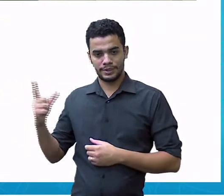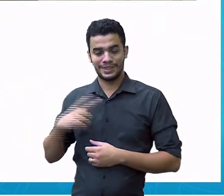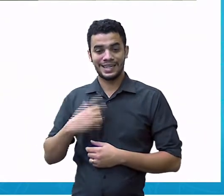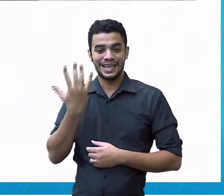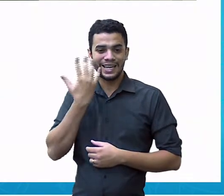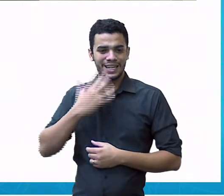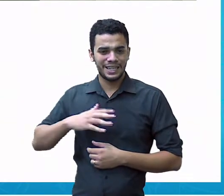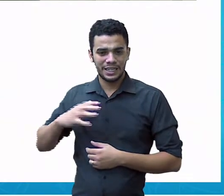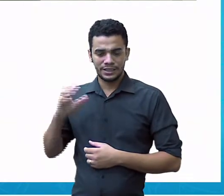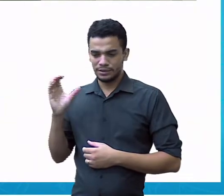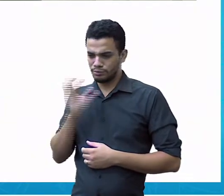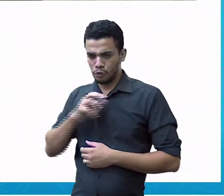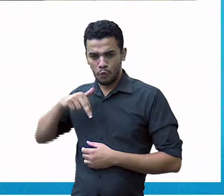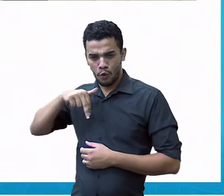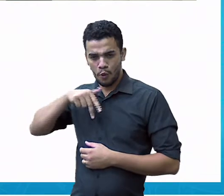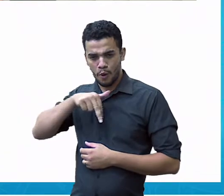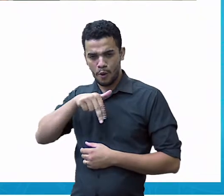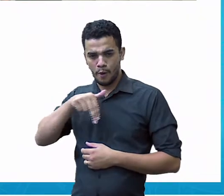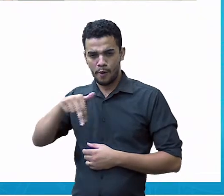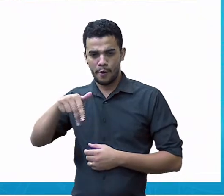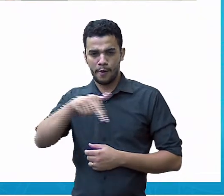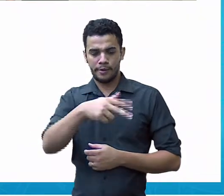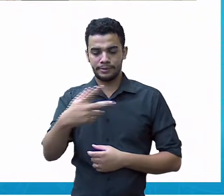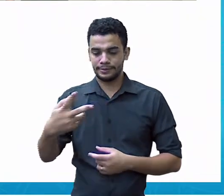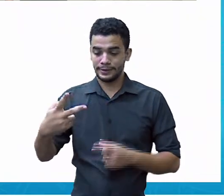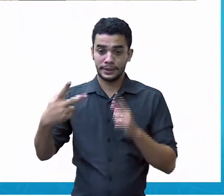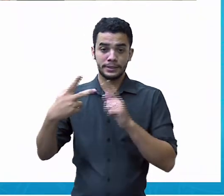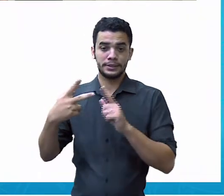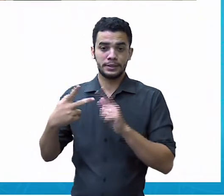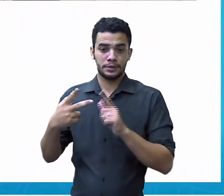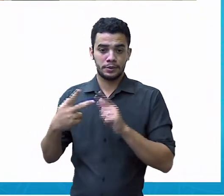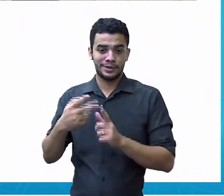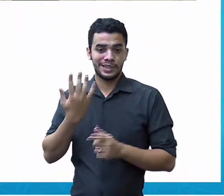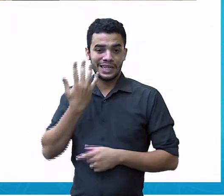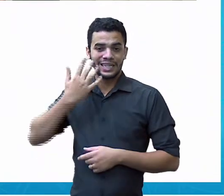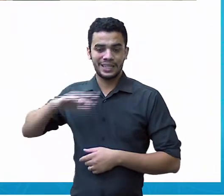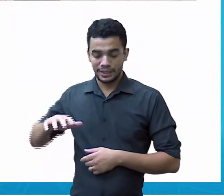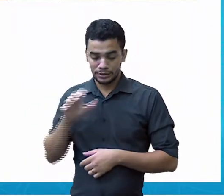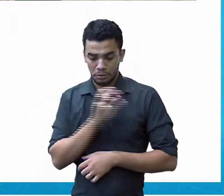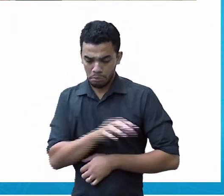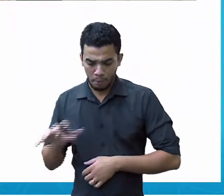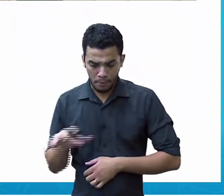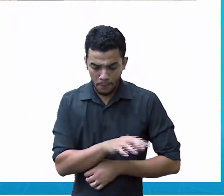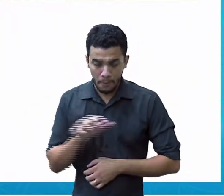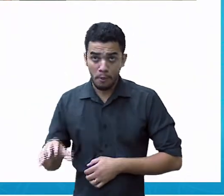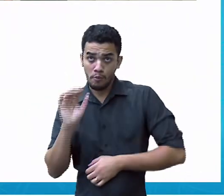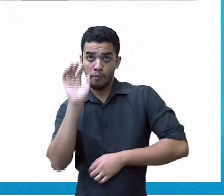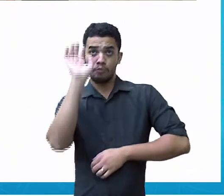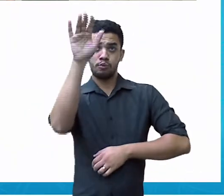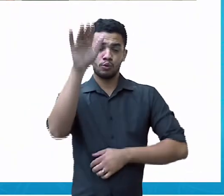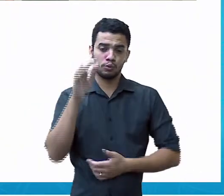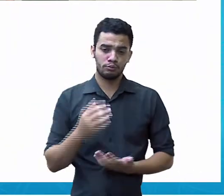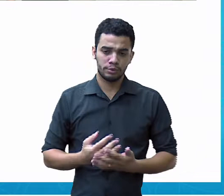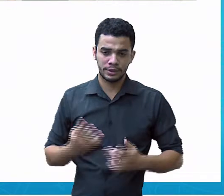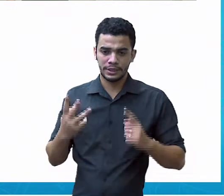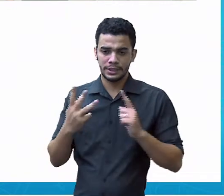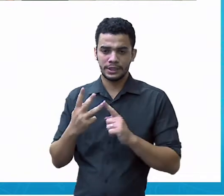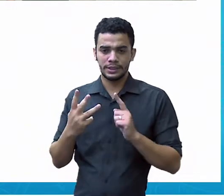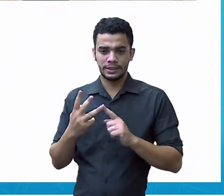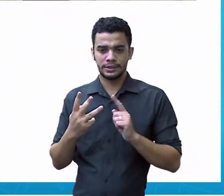nela? Crianças correndo. Na segunda, crianças jogando basquete. E na